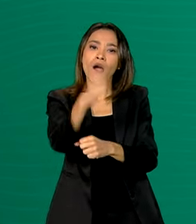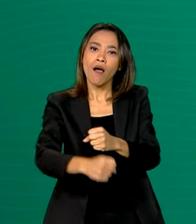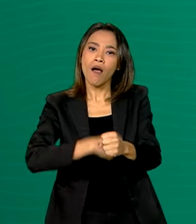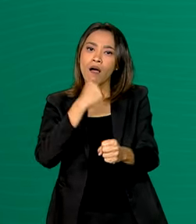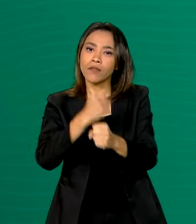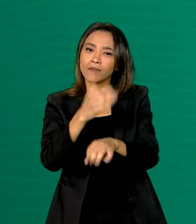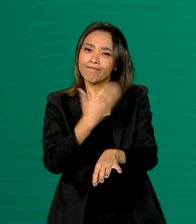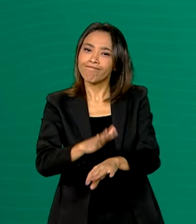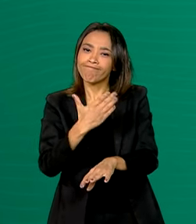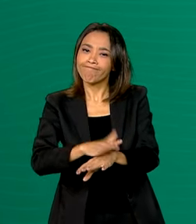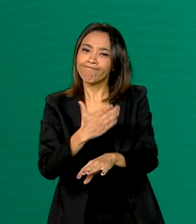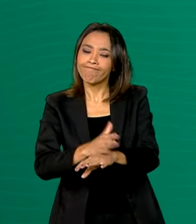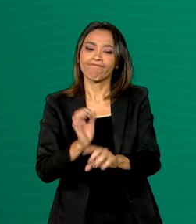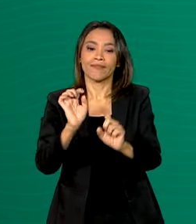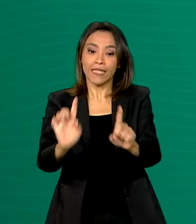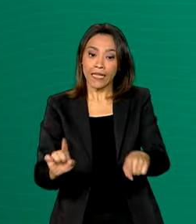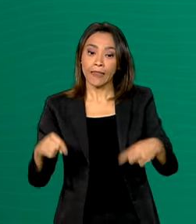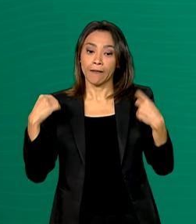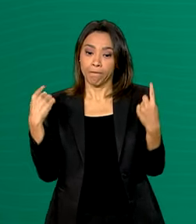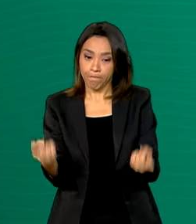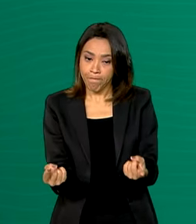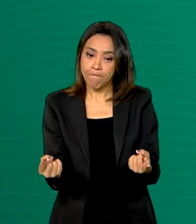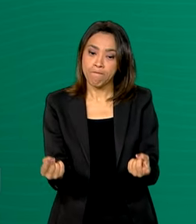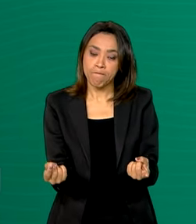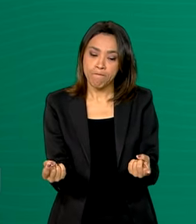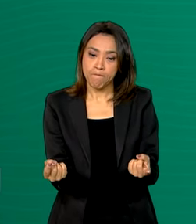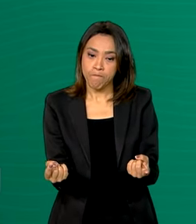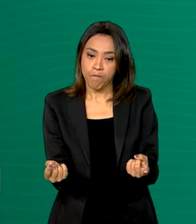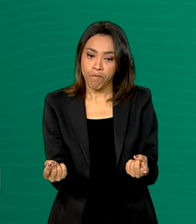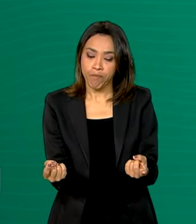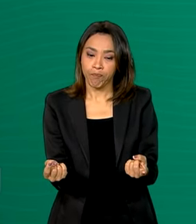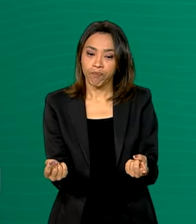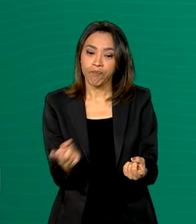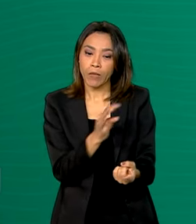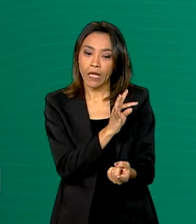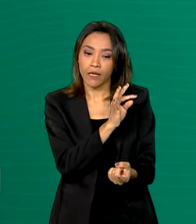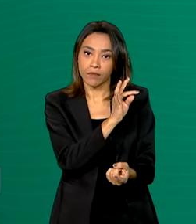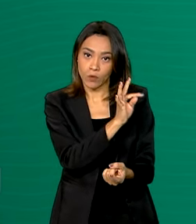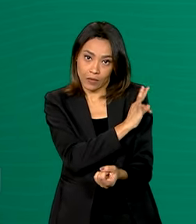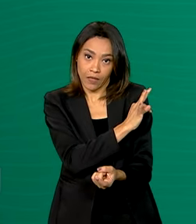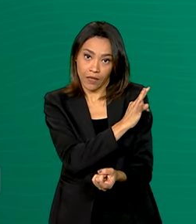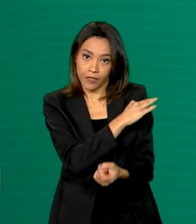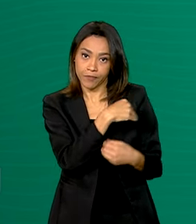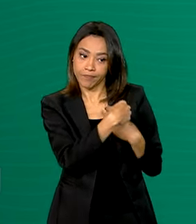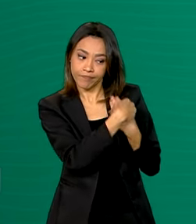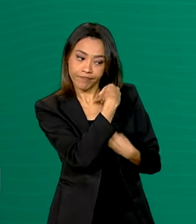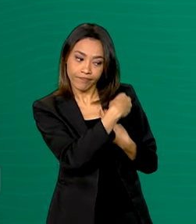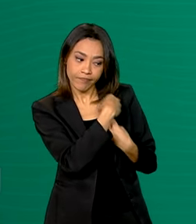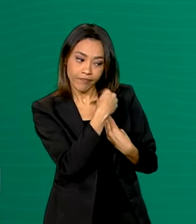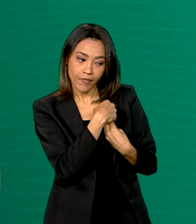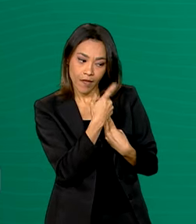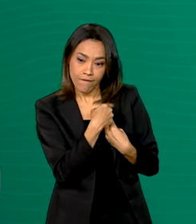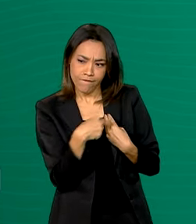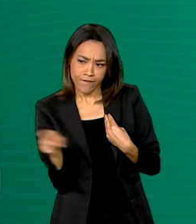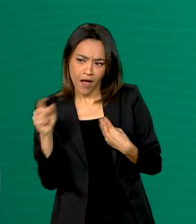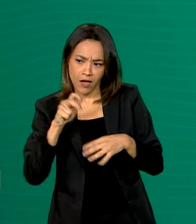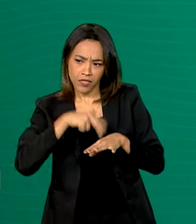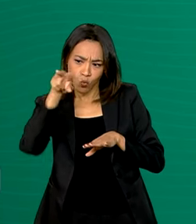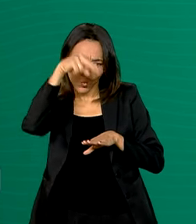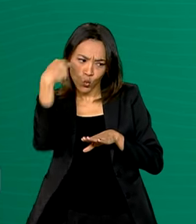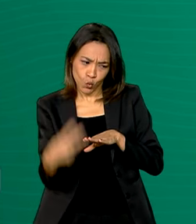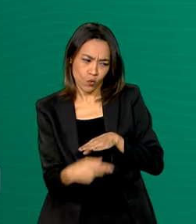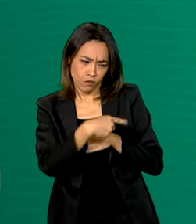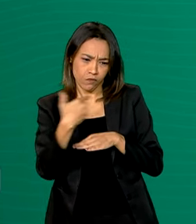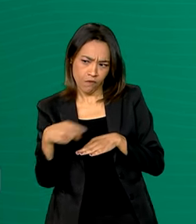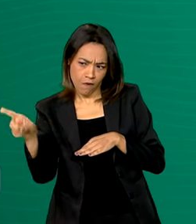fazendo vôlei e o meu técnico me indicou para eu fazer saltos ornamentais, que abriu um